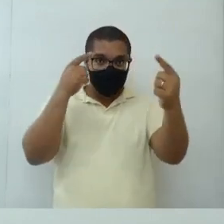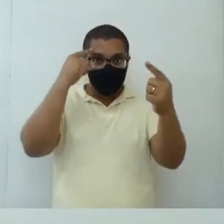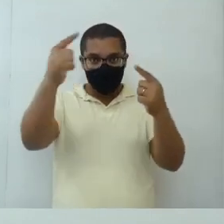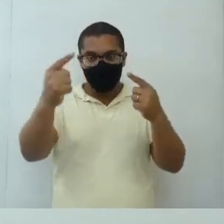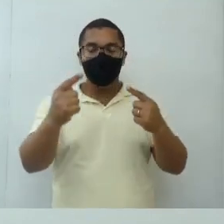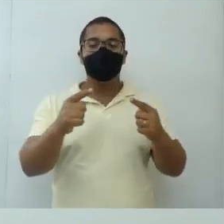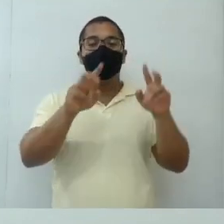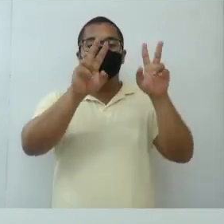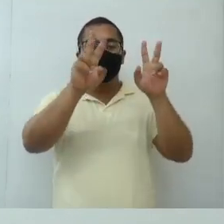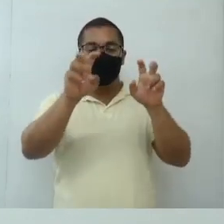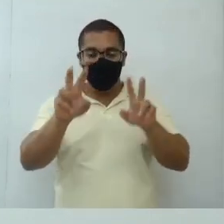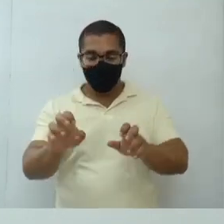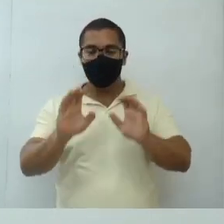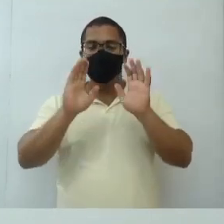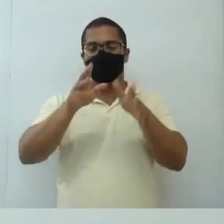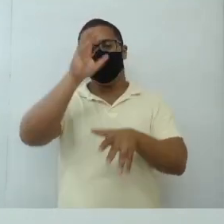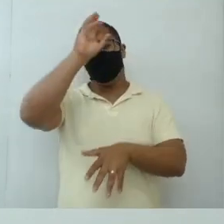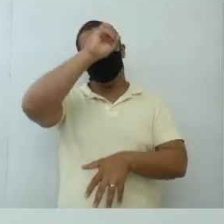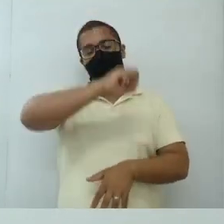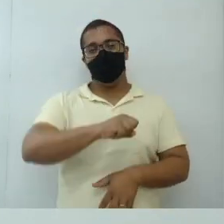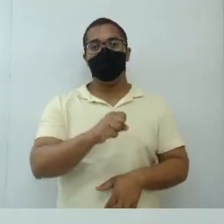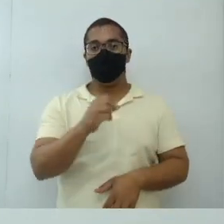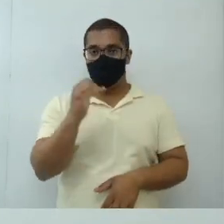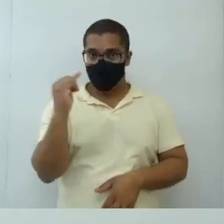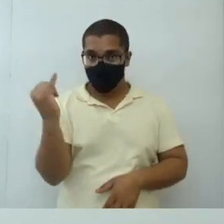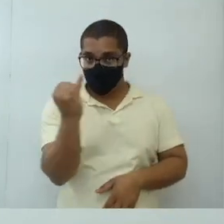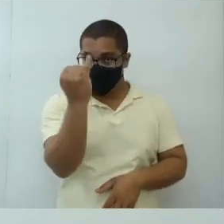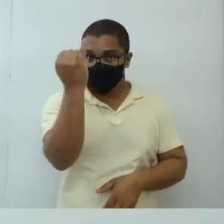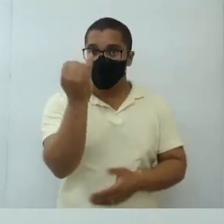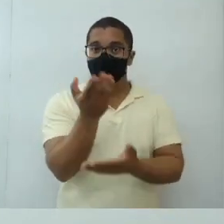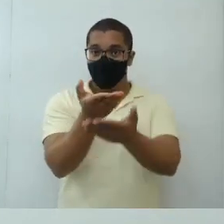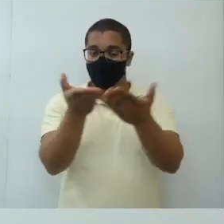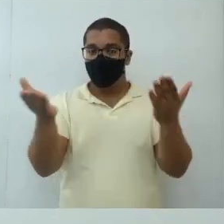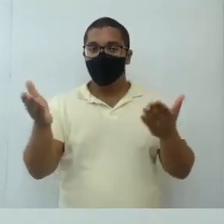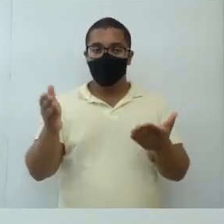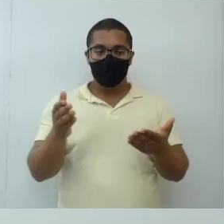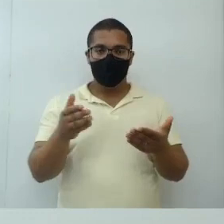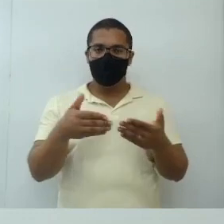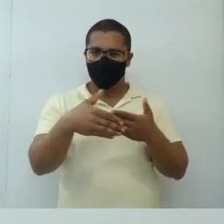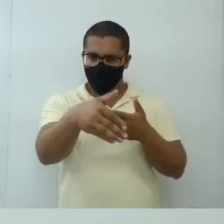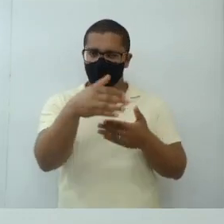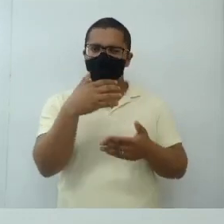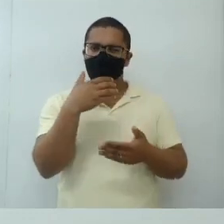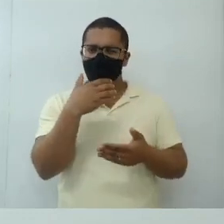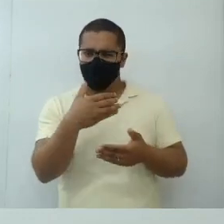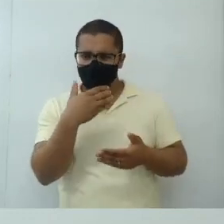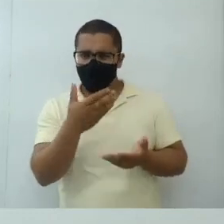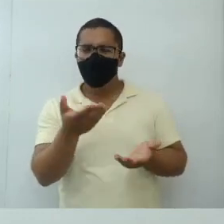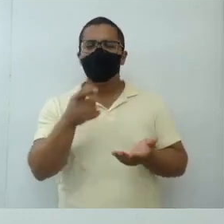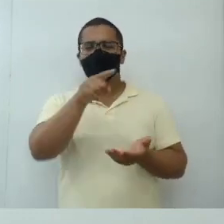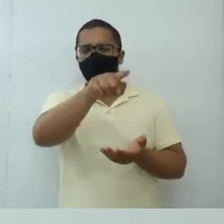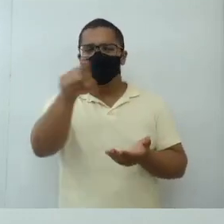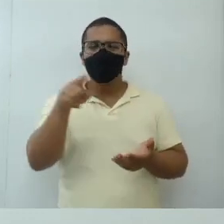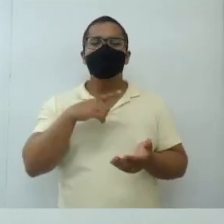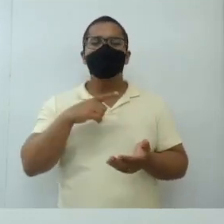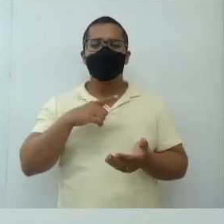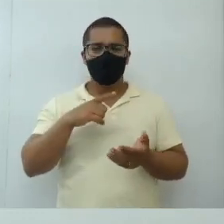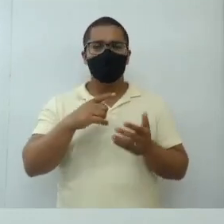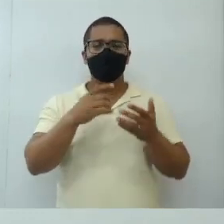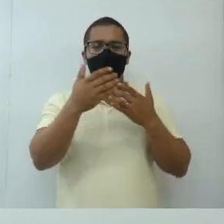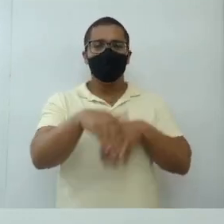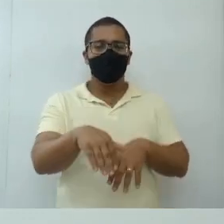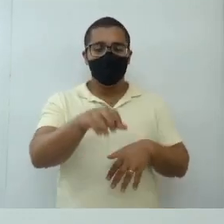e isso é muito importante para vocês e vão agora no o ano responder o